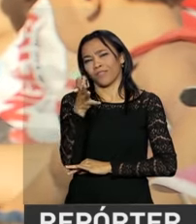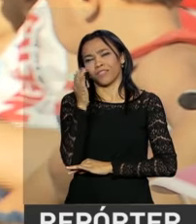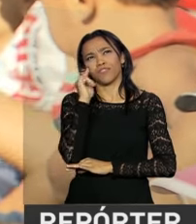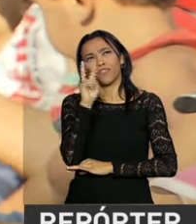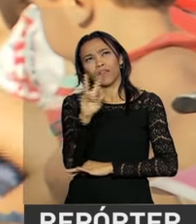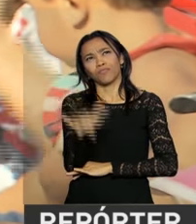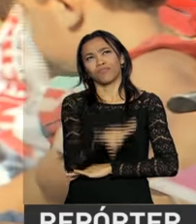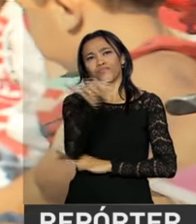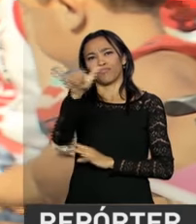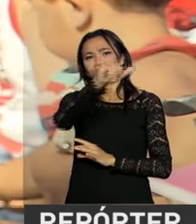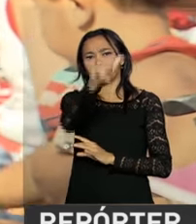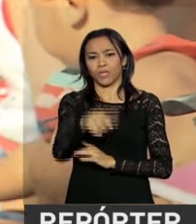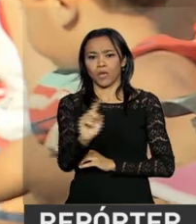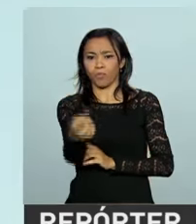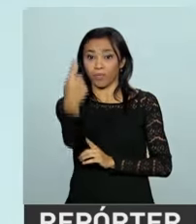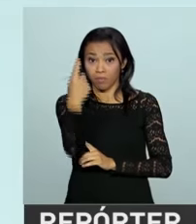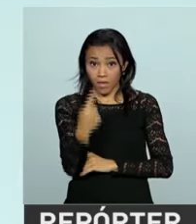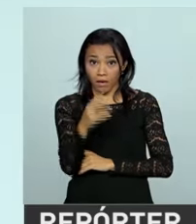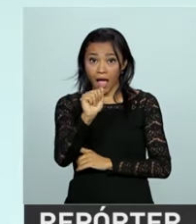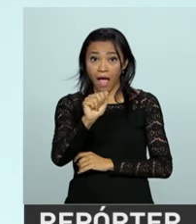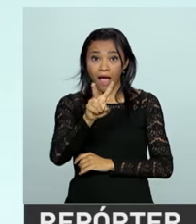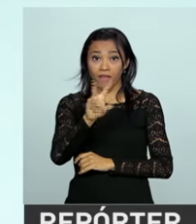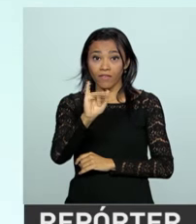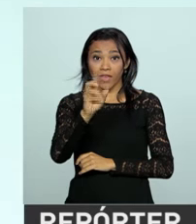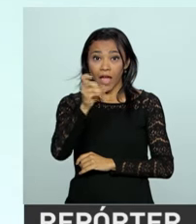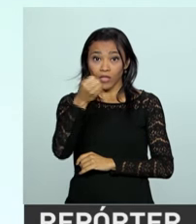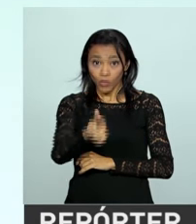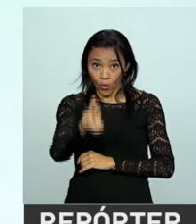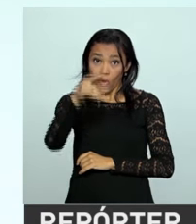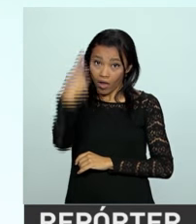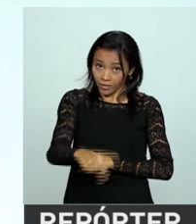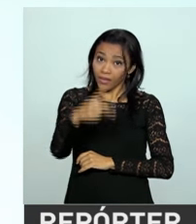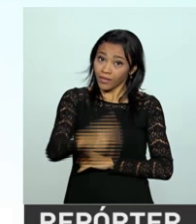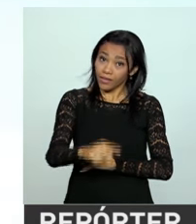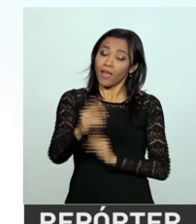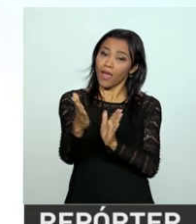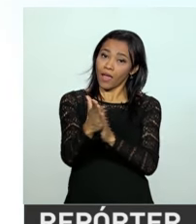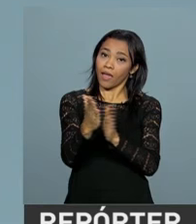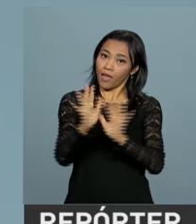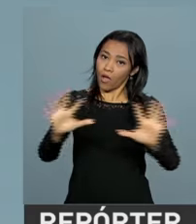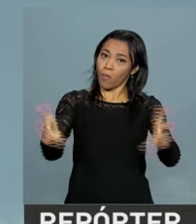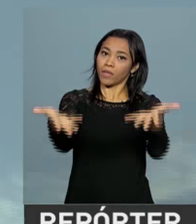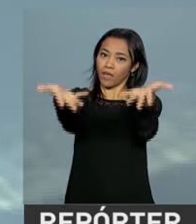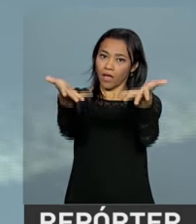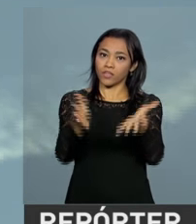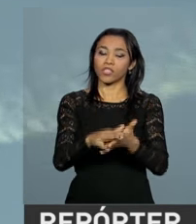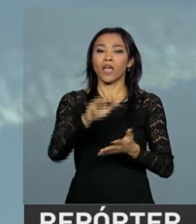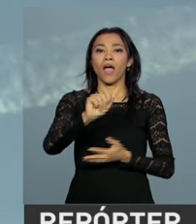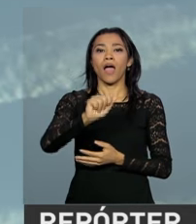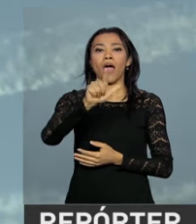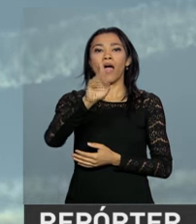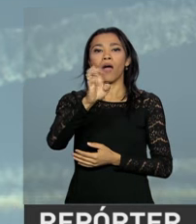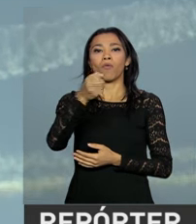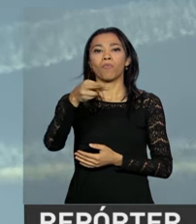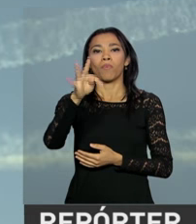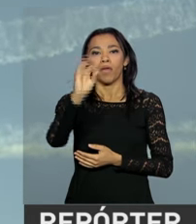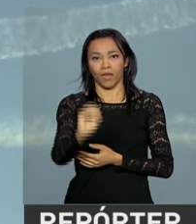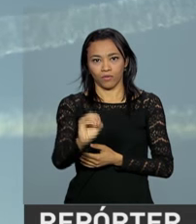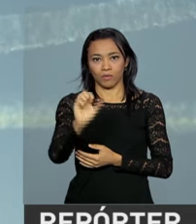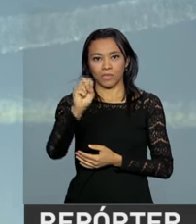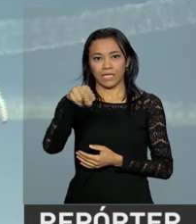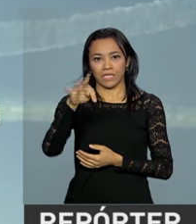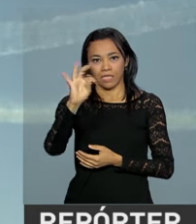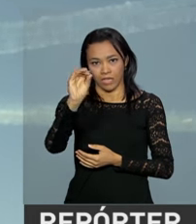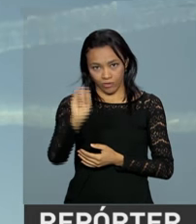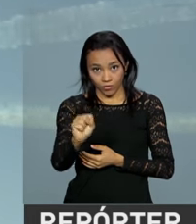Ainda mais sabendo que o primeiro aviador de todos é nosso e o dia é em homenagem a ele, Alberto Santos Dumont. Mais de um